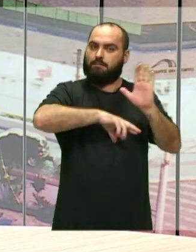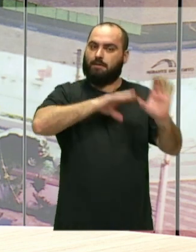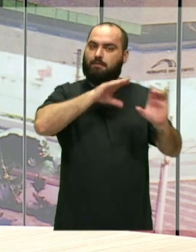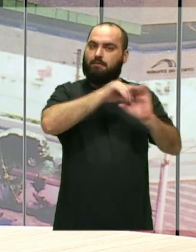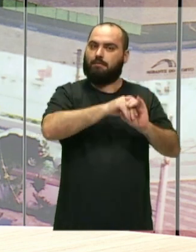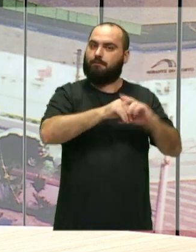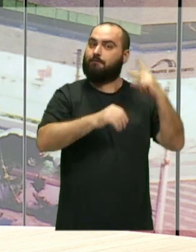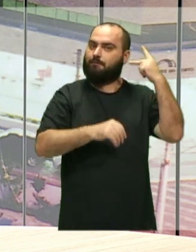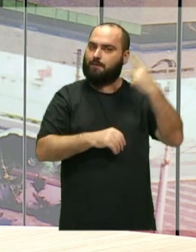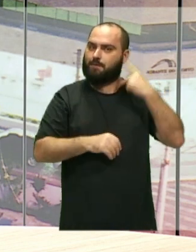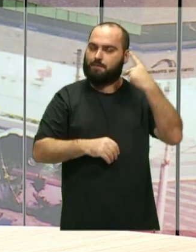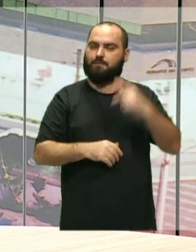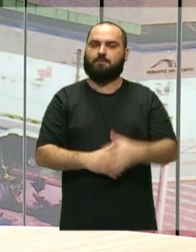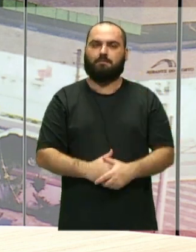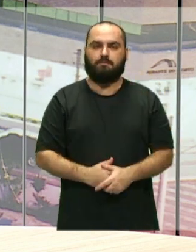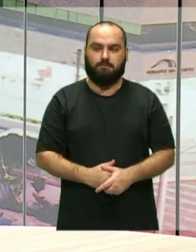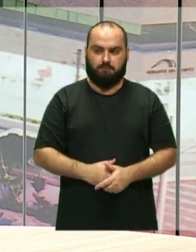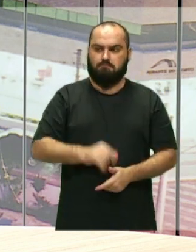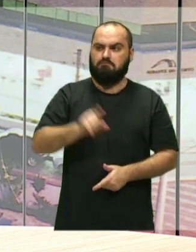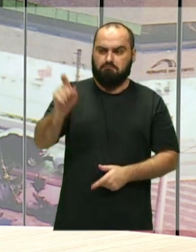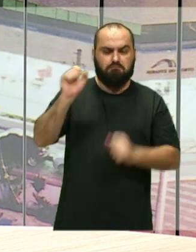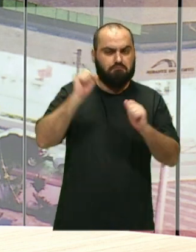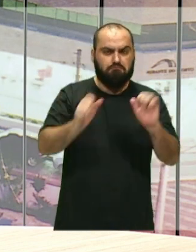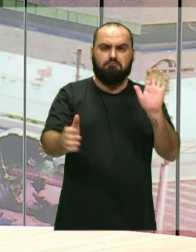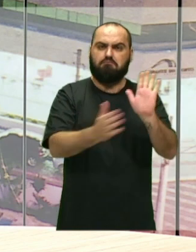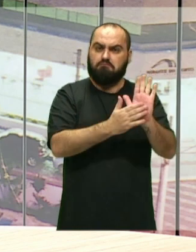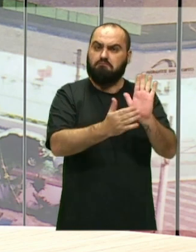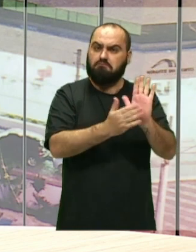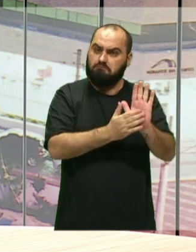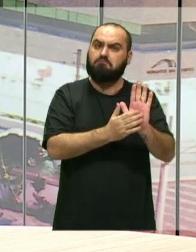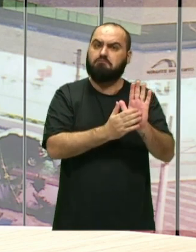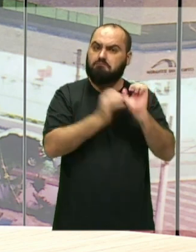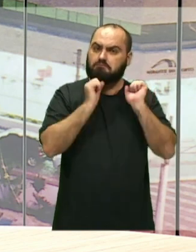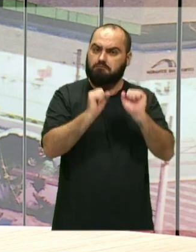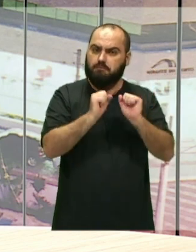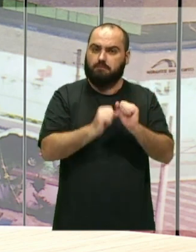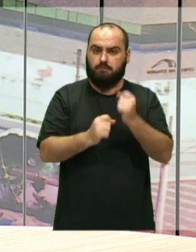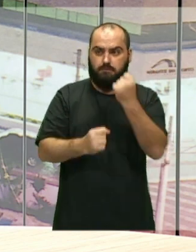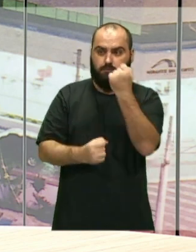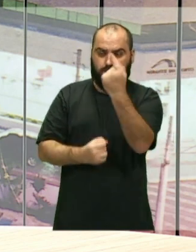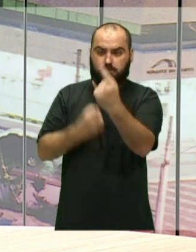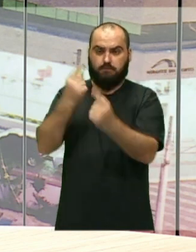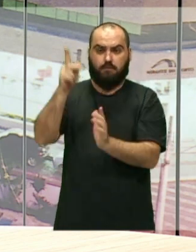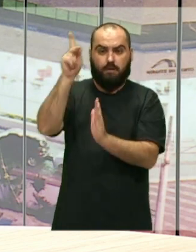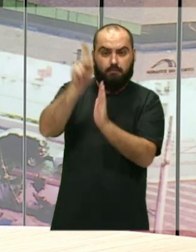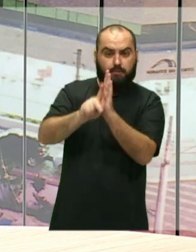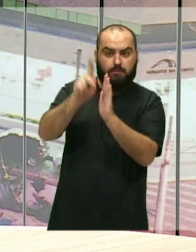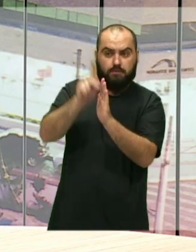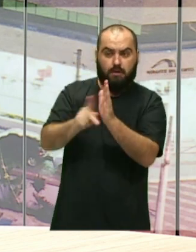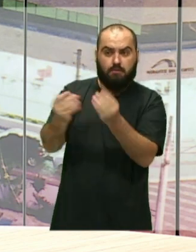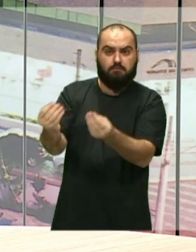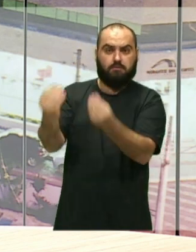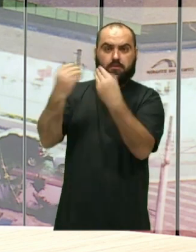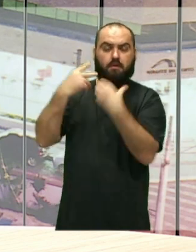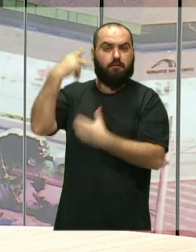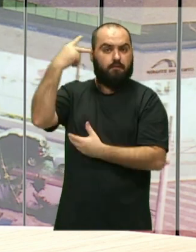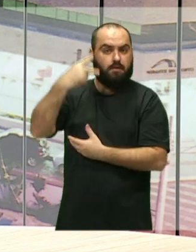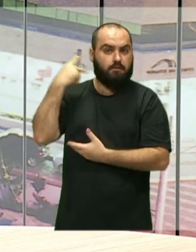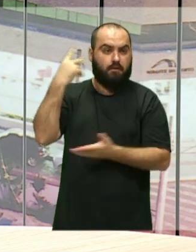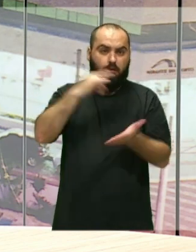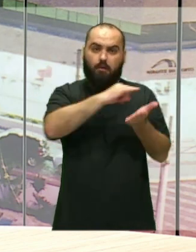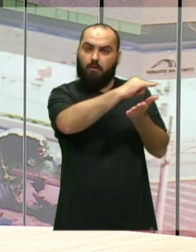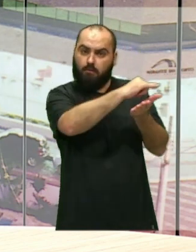vereador eles vão poder fazer algumas proposituras vão poder ir até propor alguns projetos para os vereadores vão poder fazer